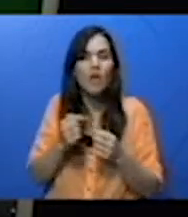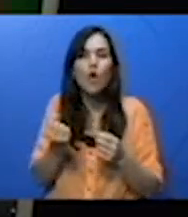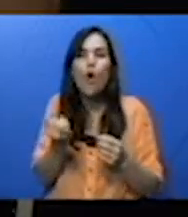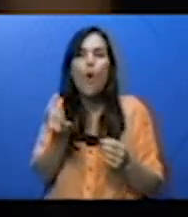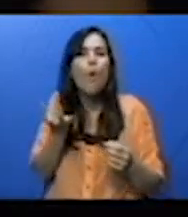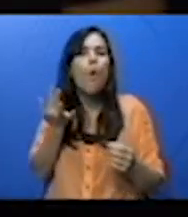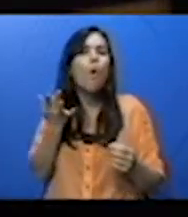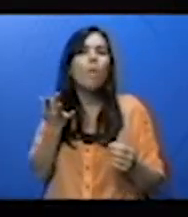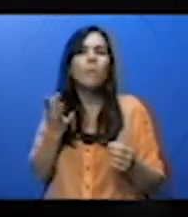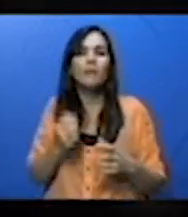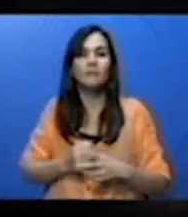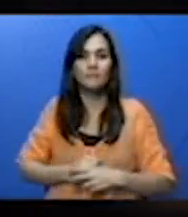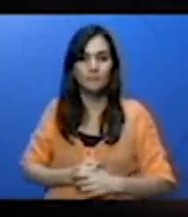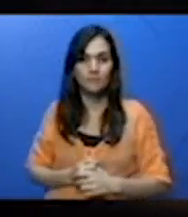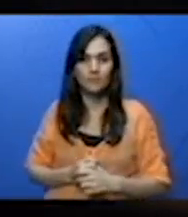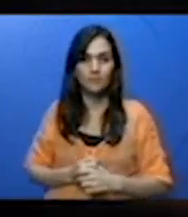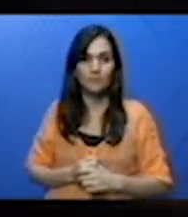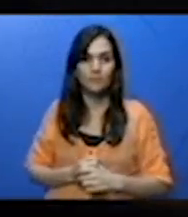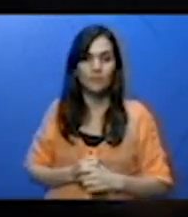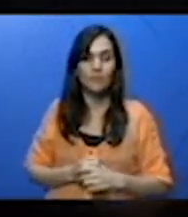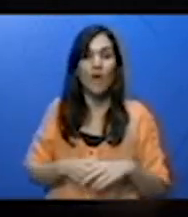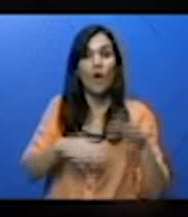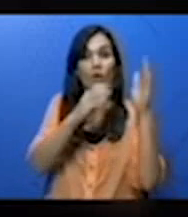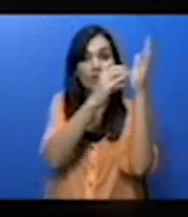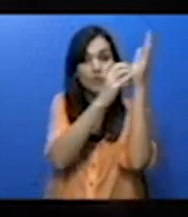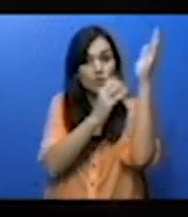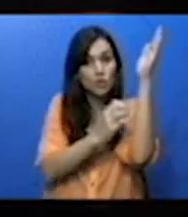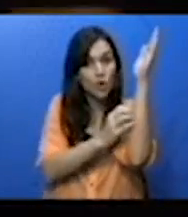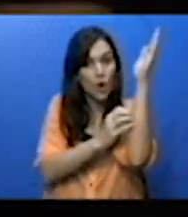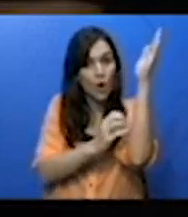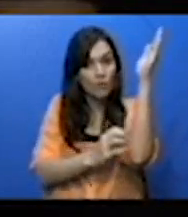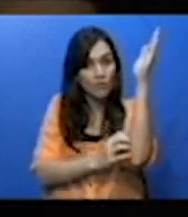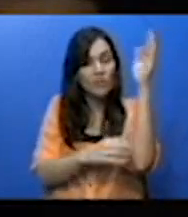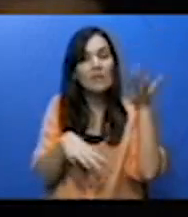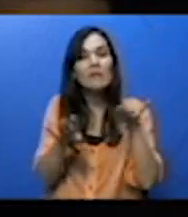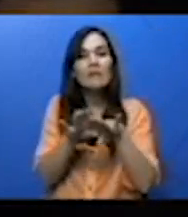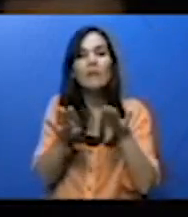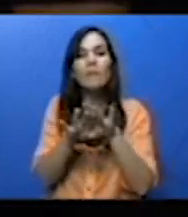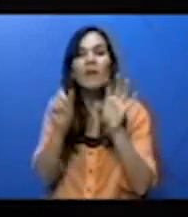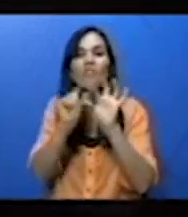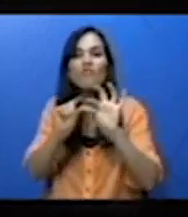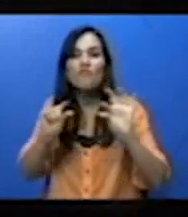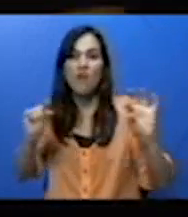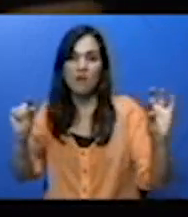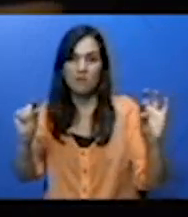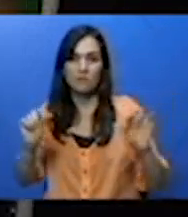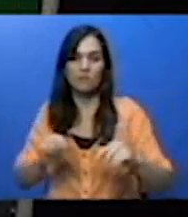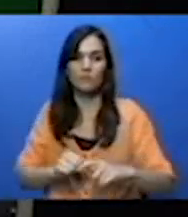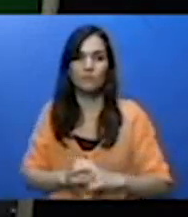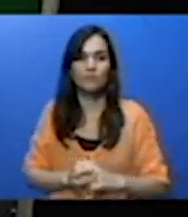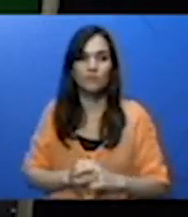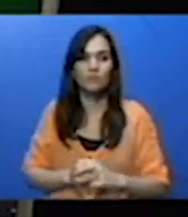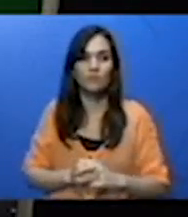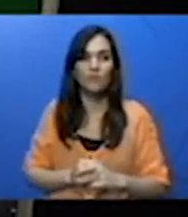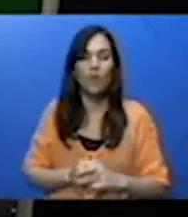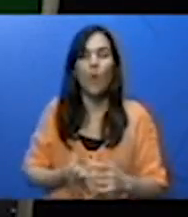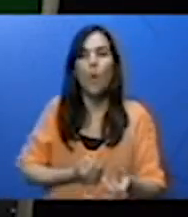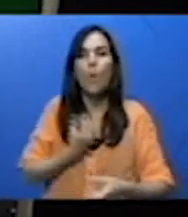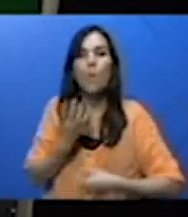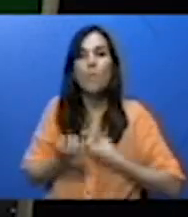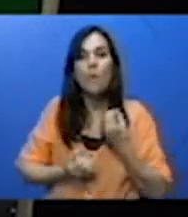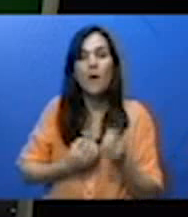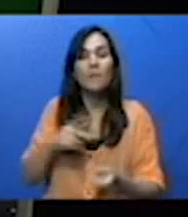quantos versos e quantas estrofes tem cada poeminha, tá? Ó, O nosso poema